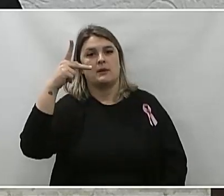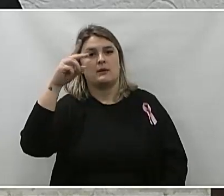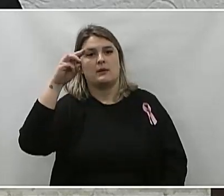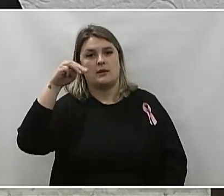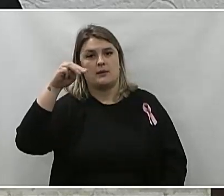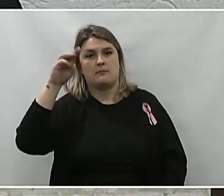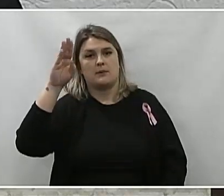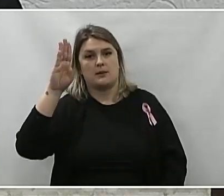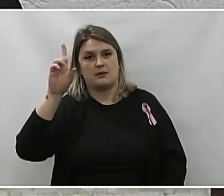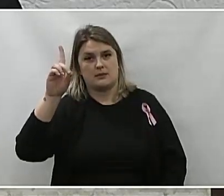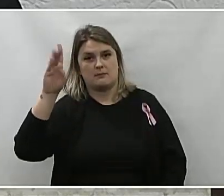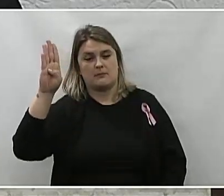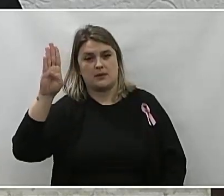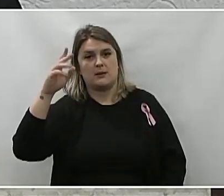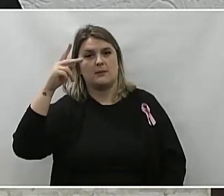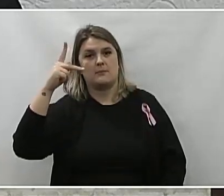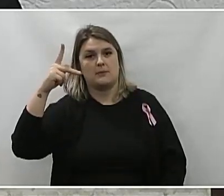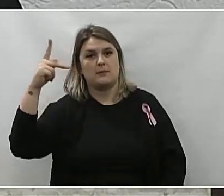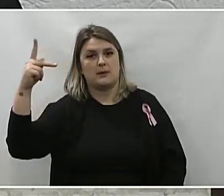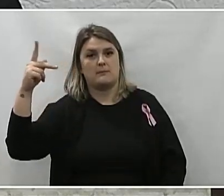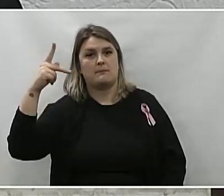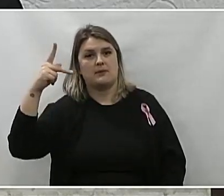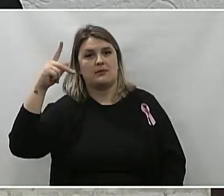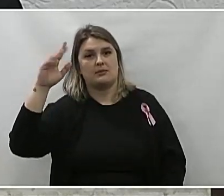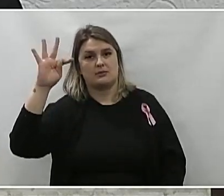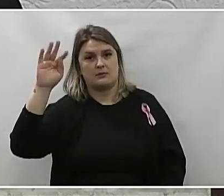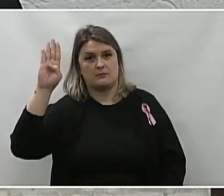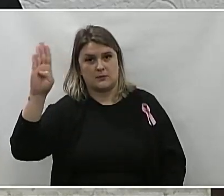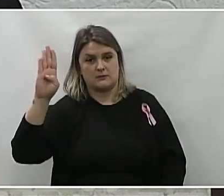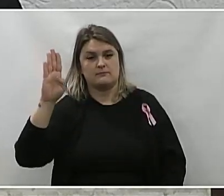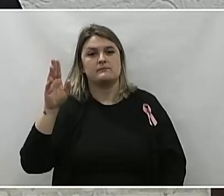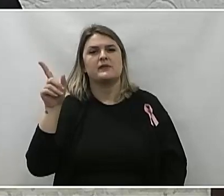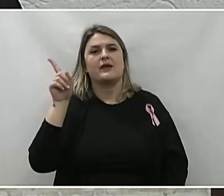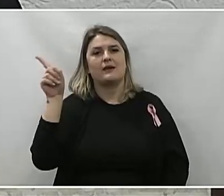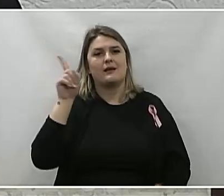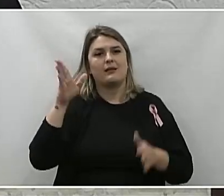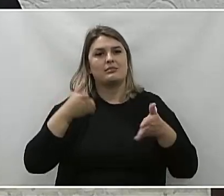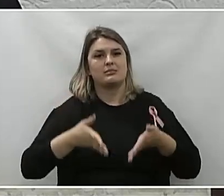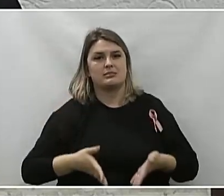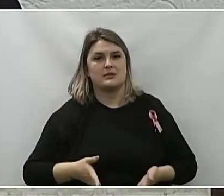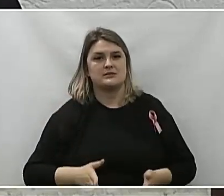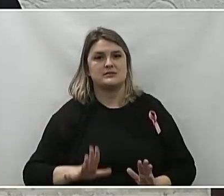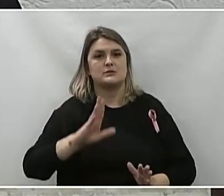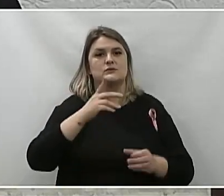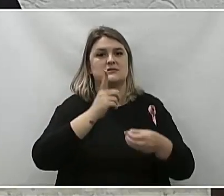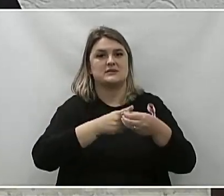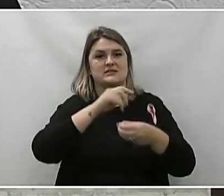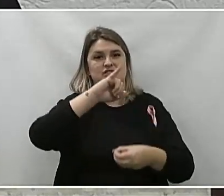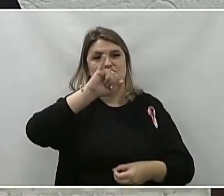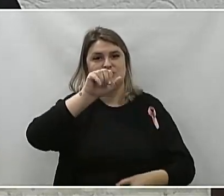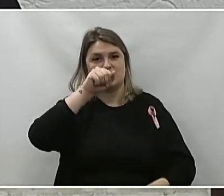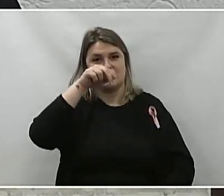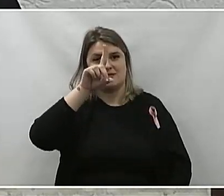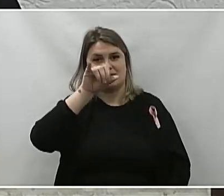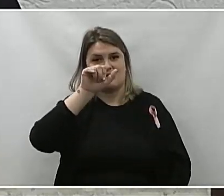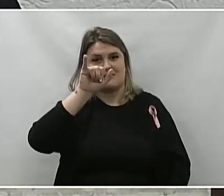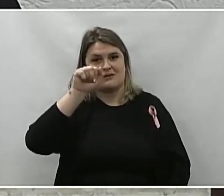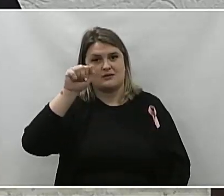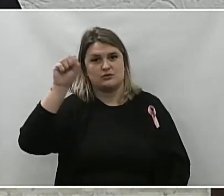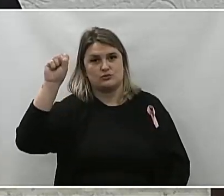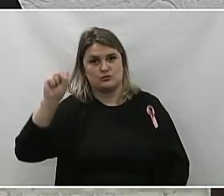PP agir prós e PTB biografia nascido em Jandaia do Sul no Vale